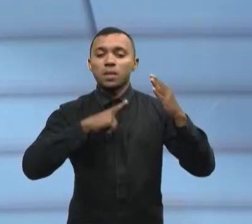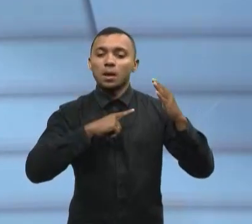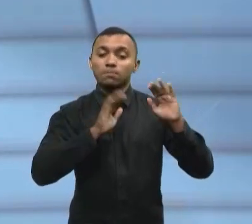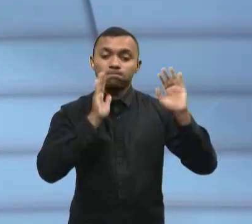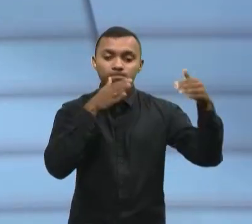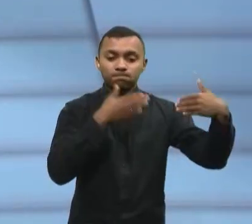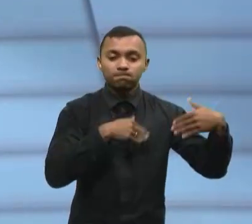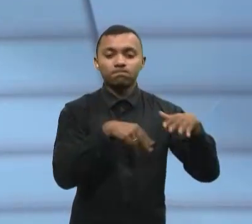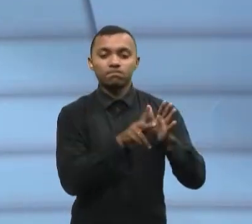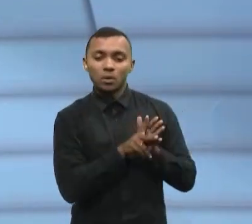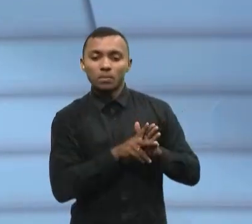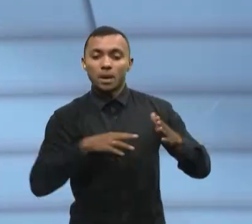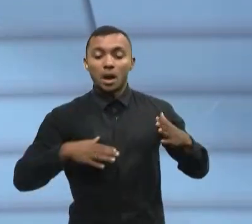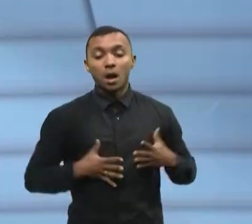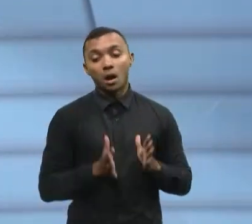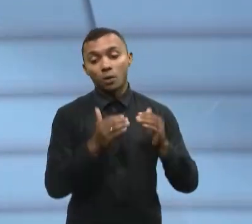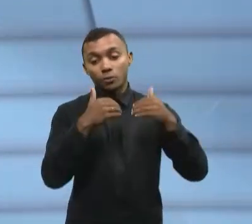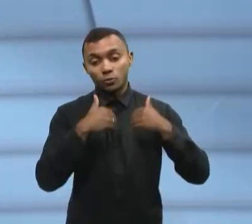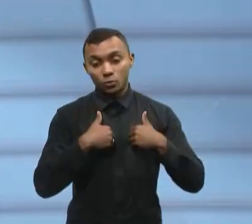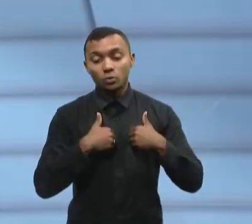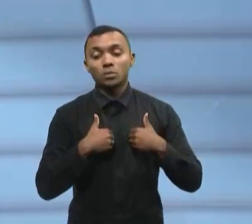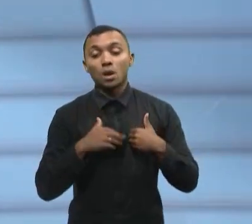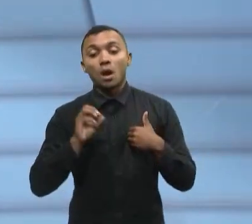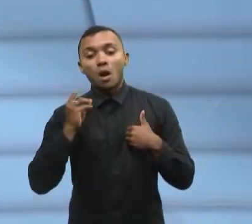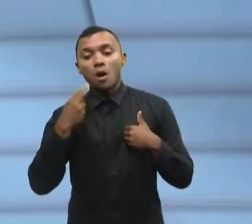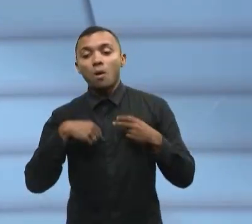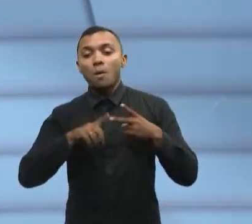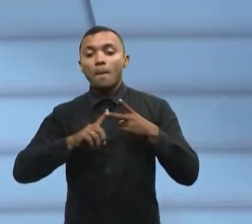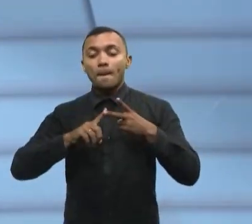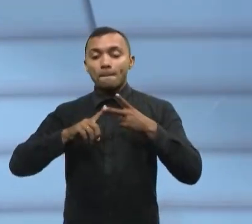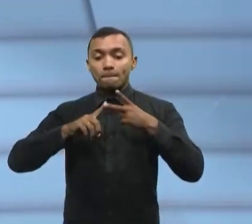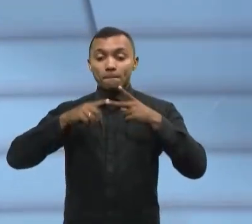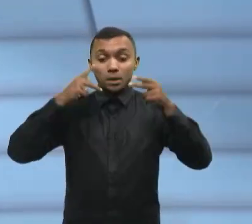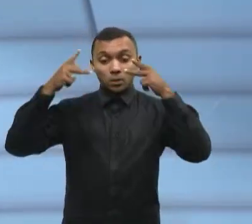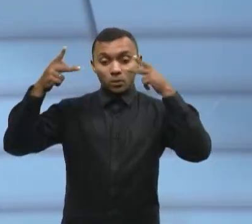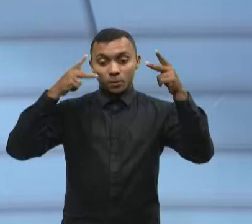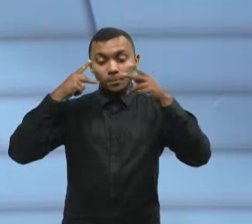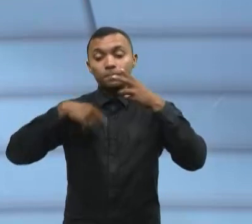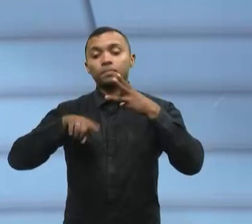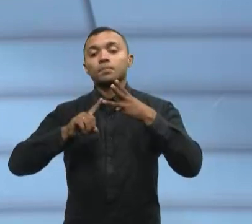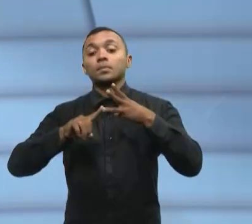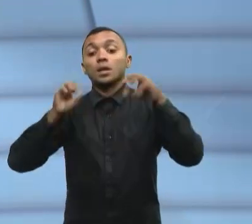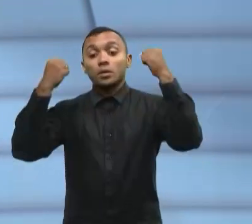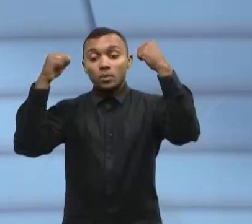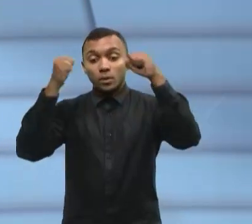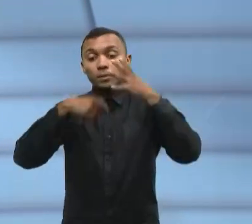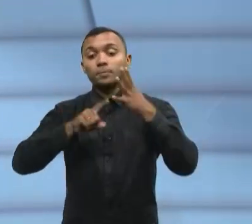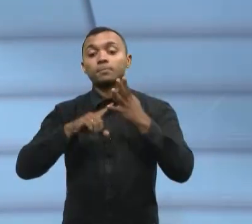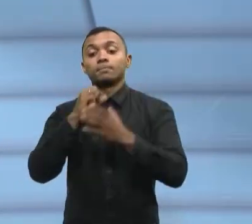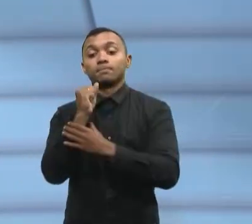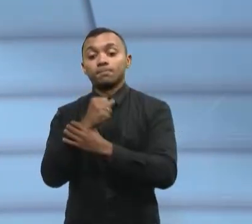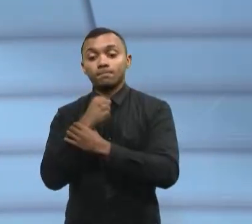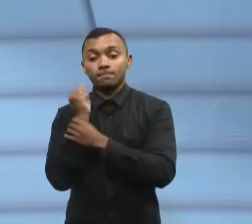tratamento para o autismo, psicopedagogo, educador físico, fisioterapeuta,